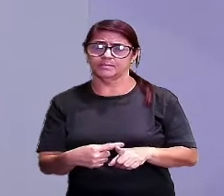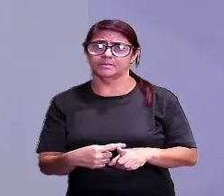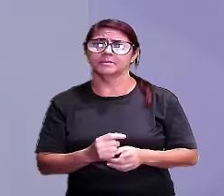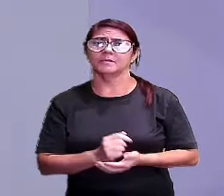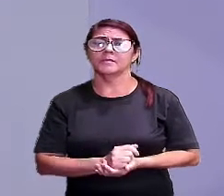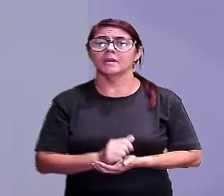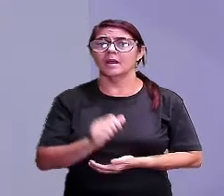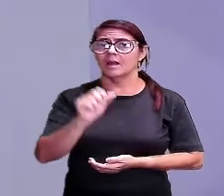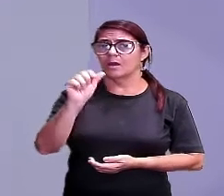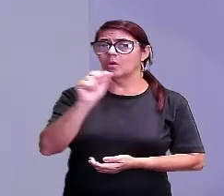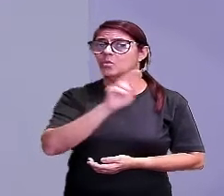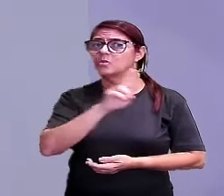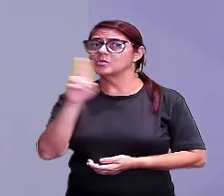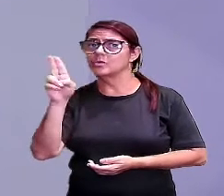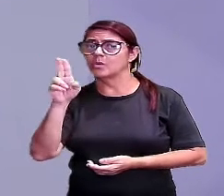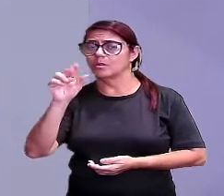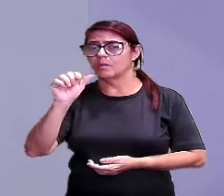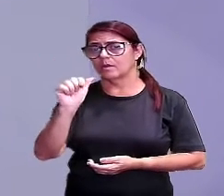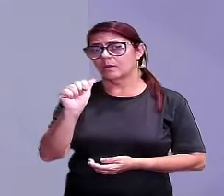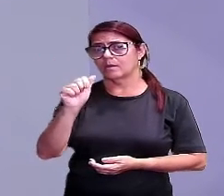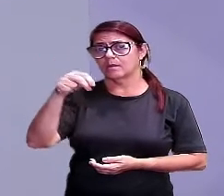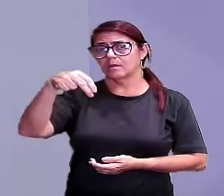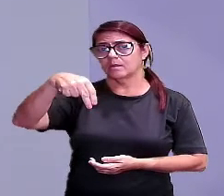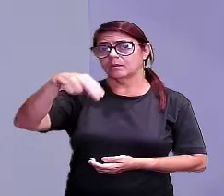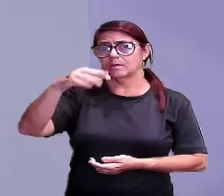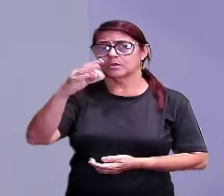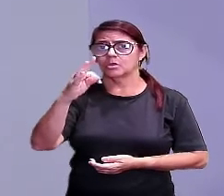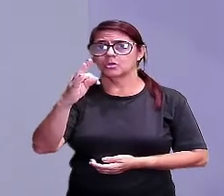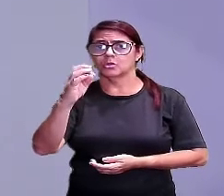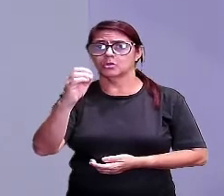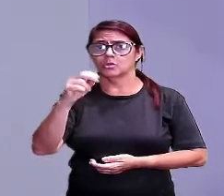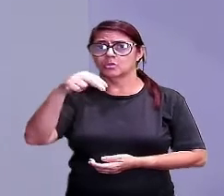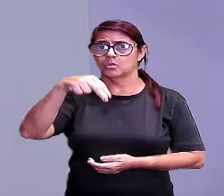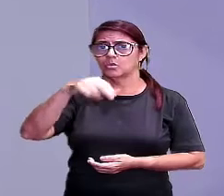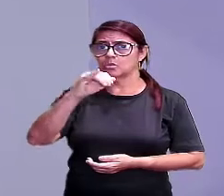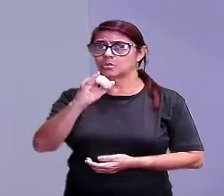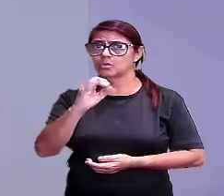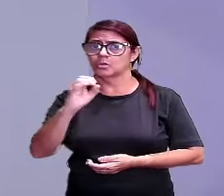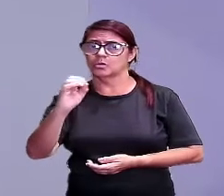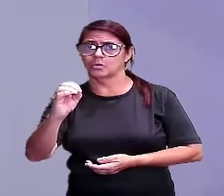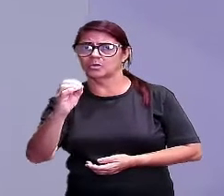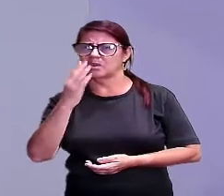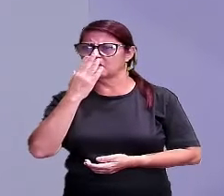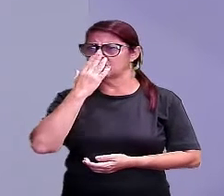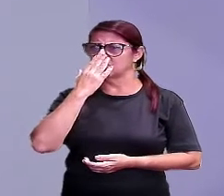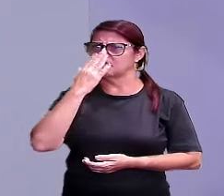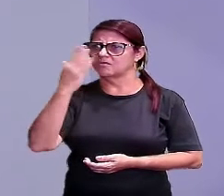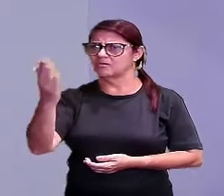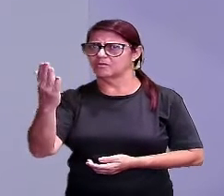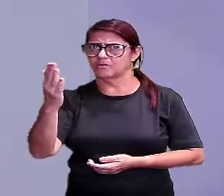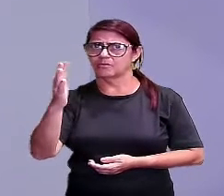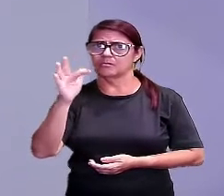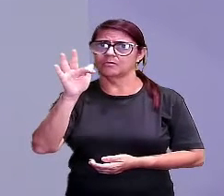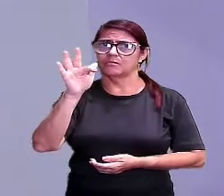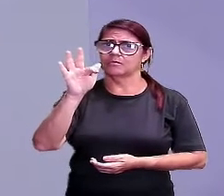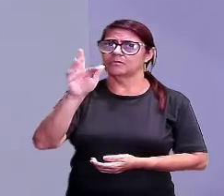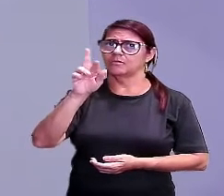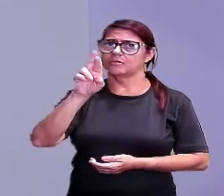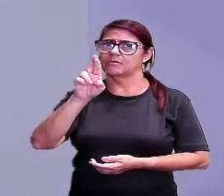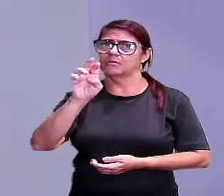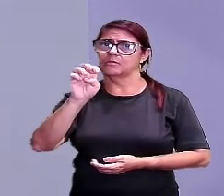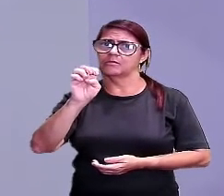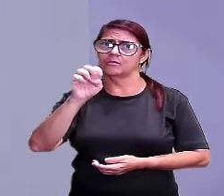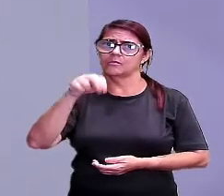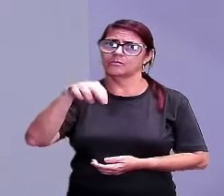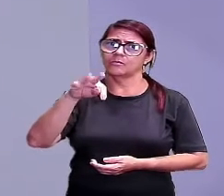em Antônio não tem o P nem B aqui. Então, eu tenho que usar o N. Em frente, na palavra frente, também, ó, tem a